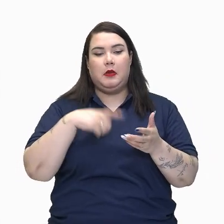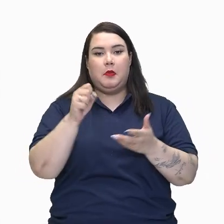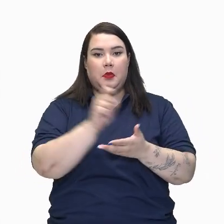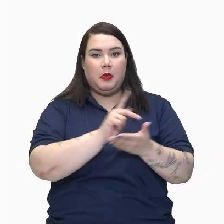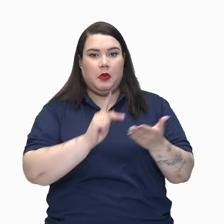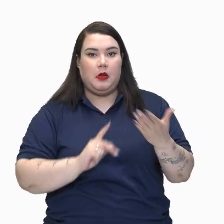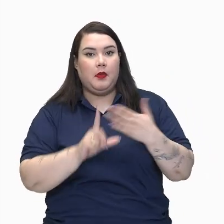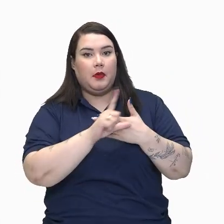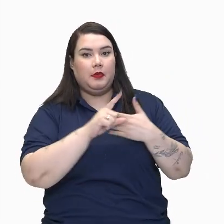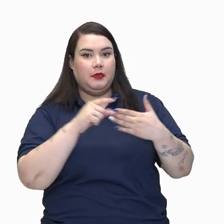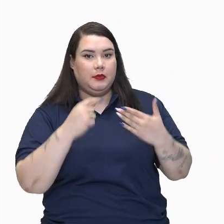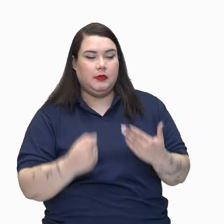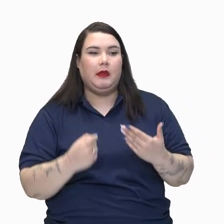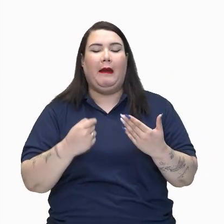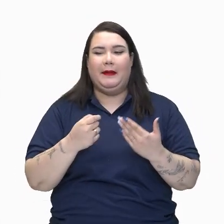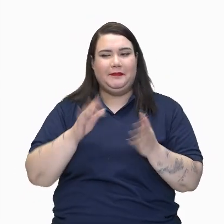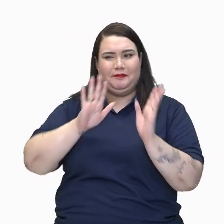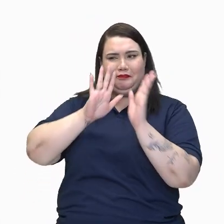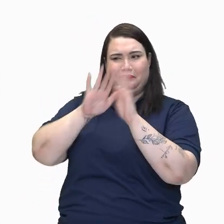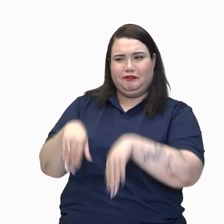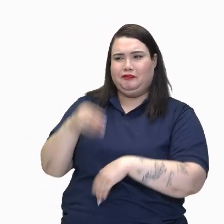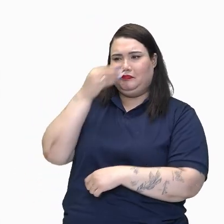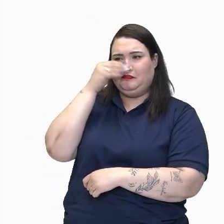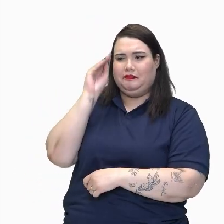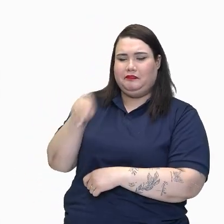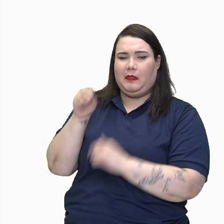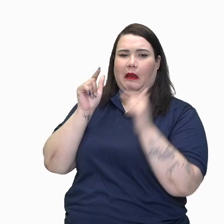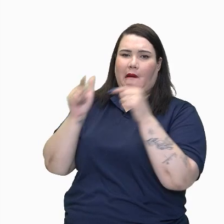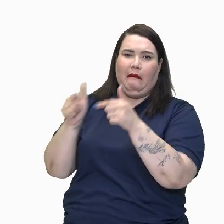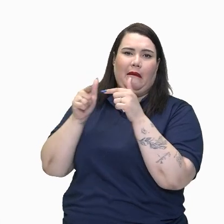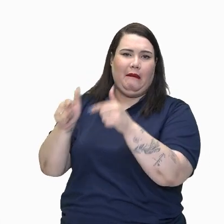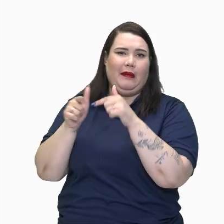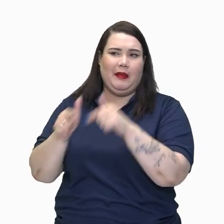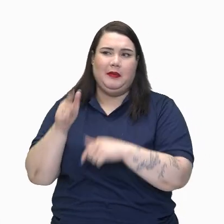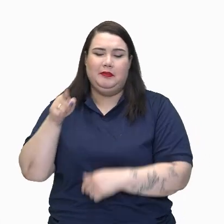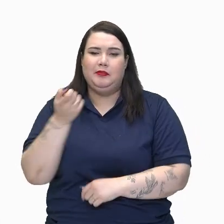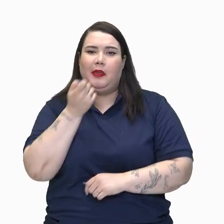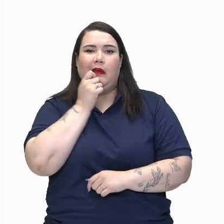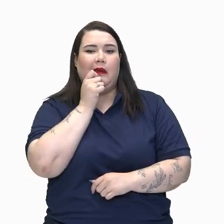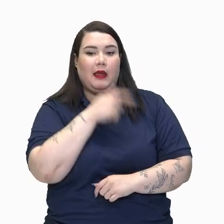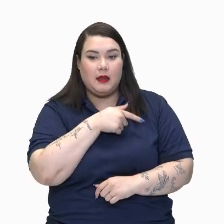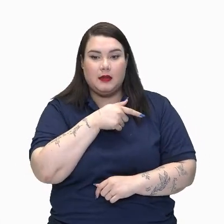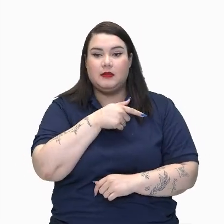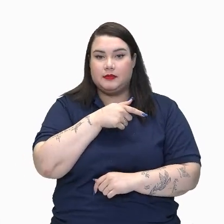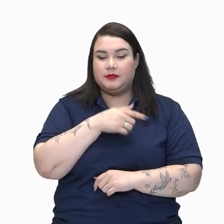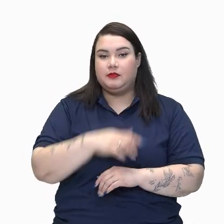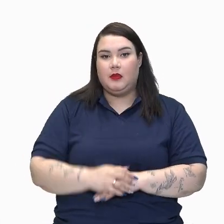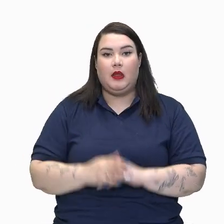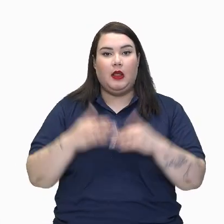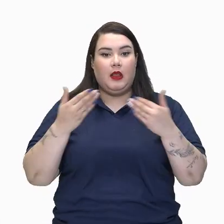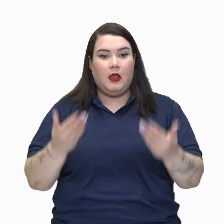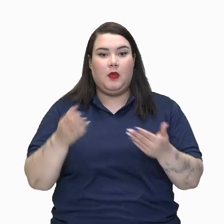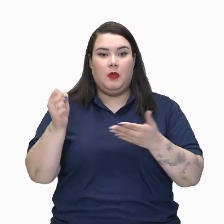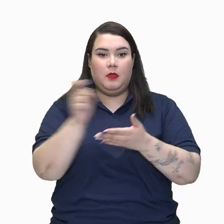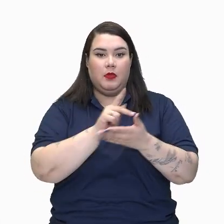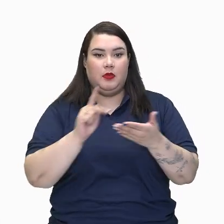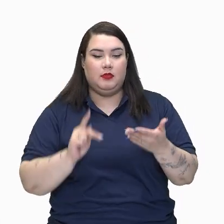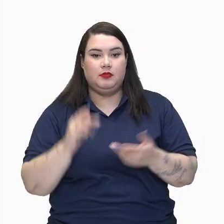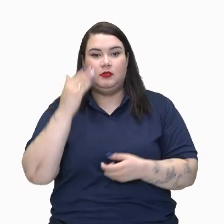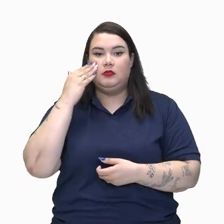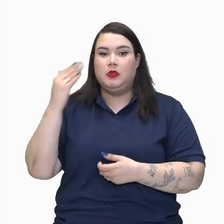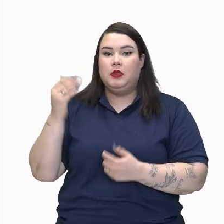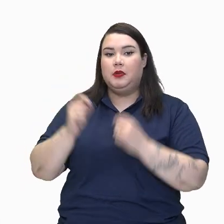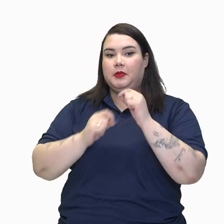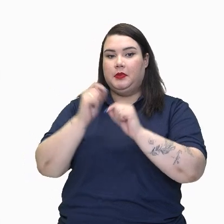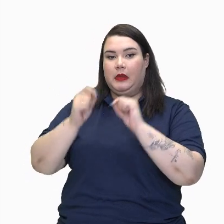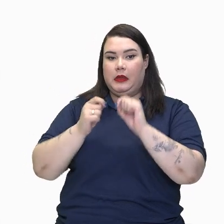esses escritores esnobando, brincando, satirizando aquilo. Então o poema diz: enfunando os papos,